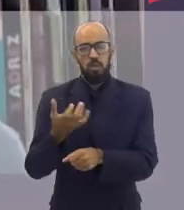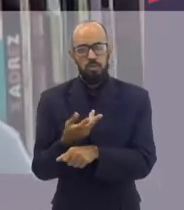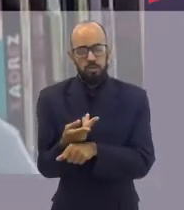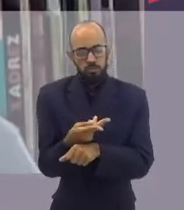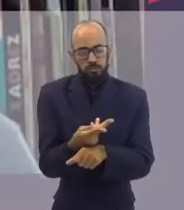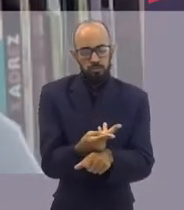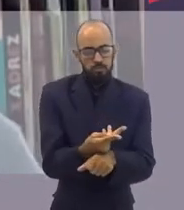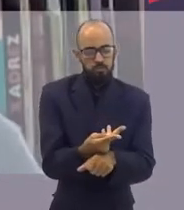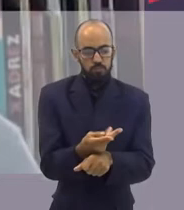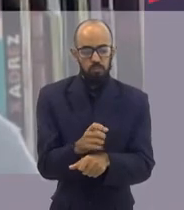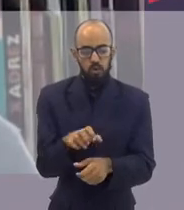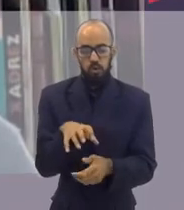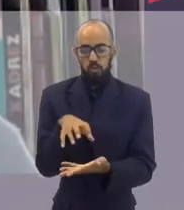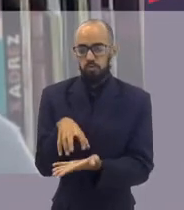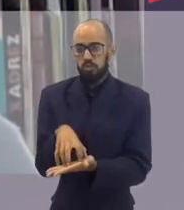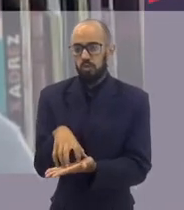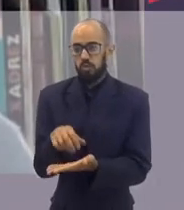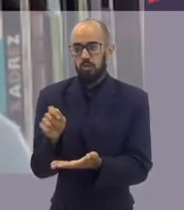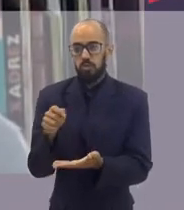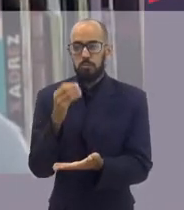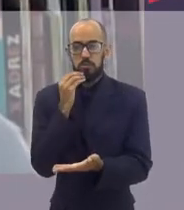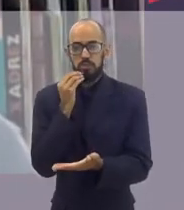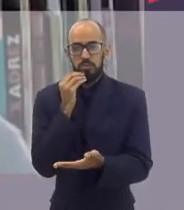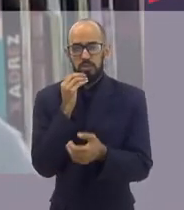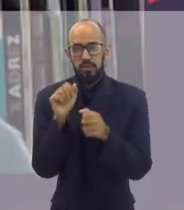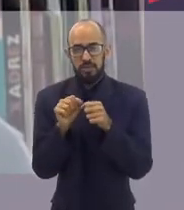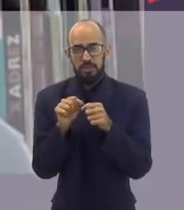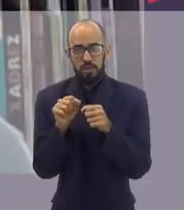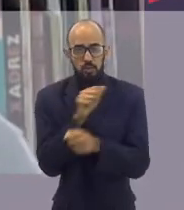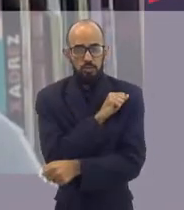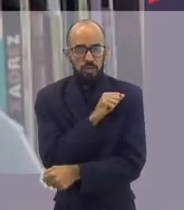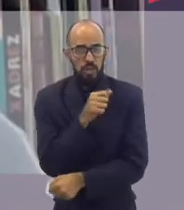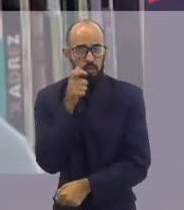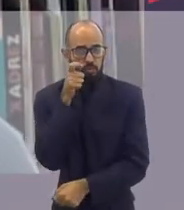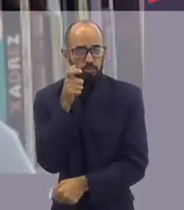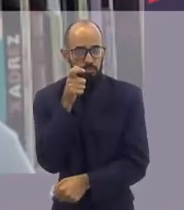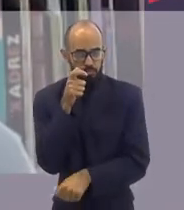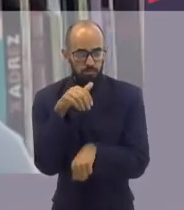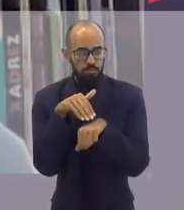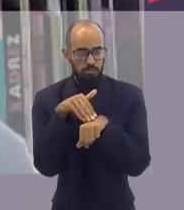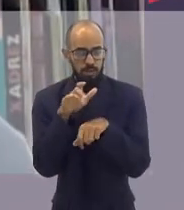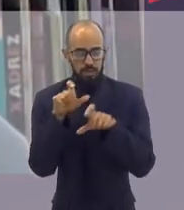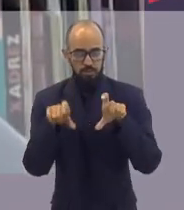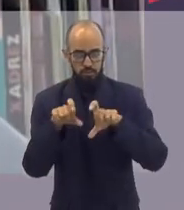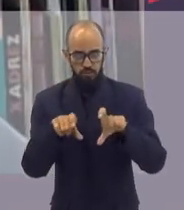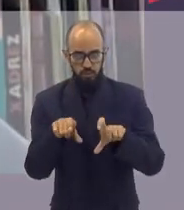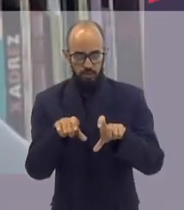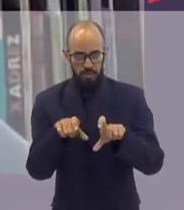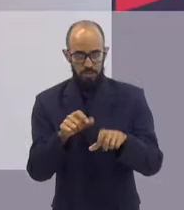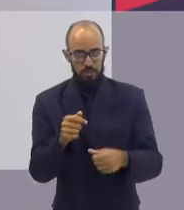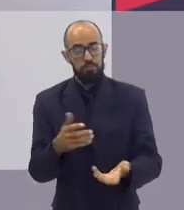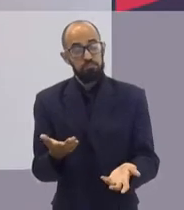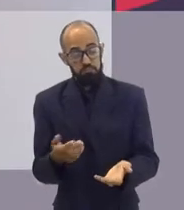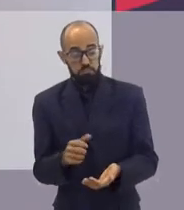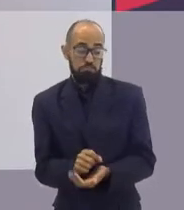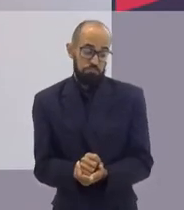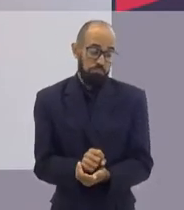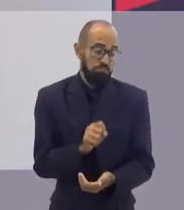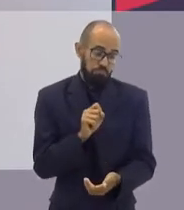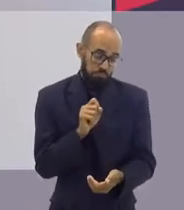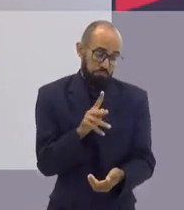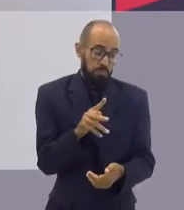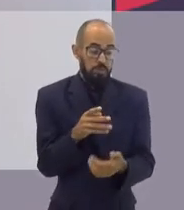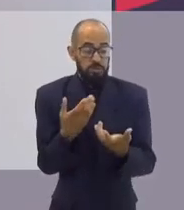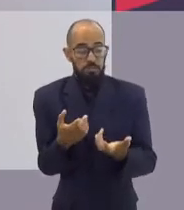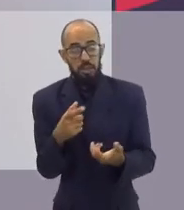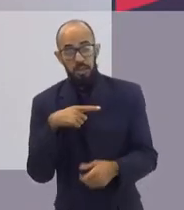permitisse fazer alguma coisa mais próxima dos alunos, que os alunos se interessassem mais no curso de computação, né? Aí eu vi, bom, eles têm